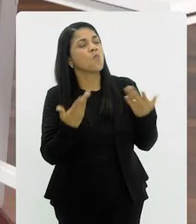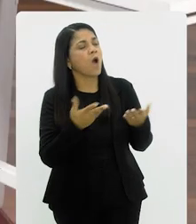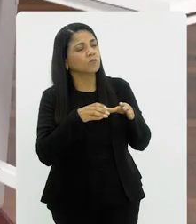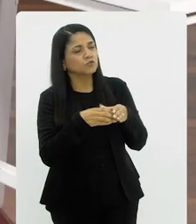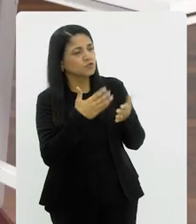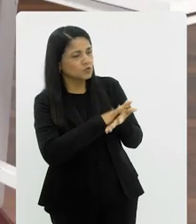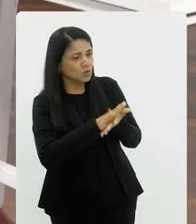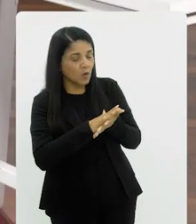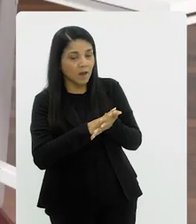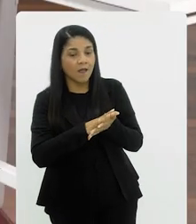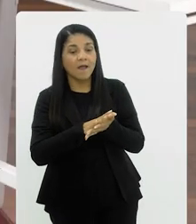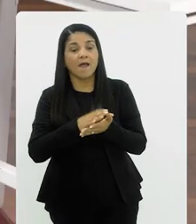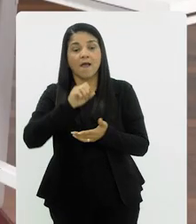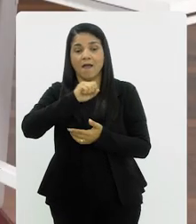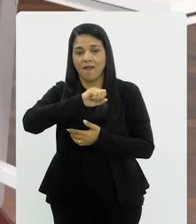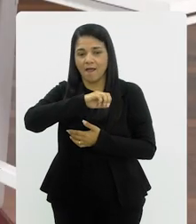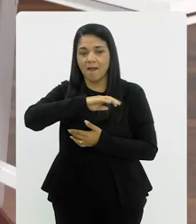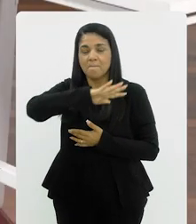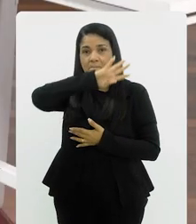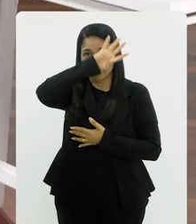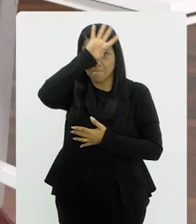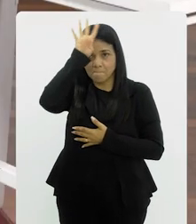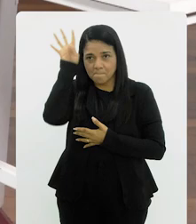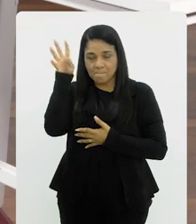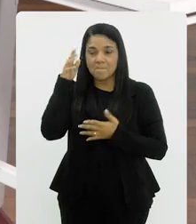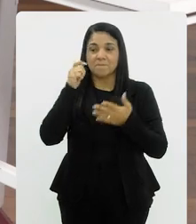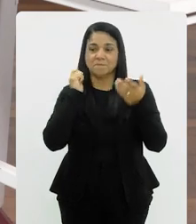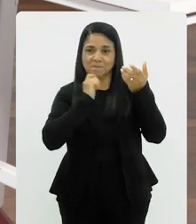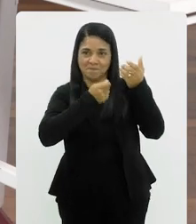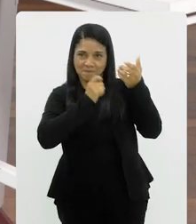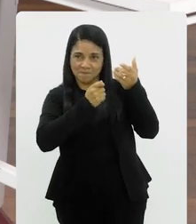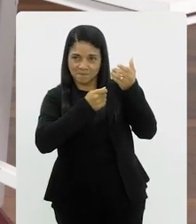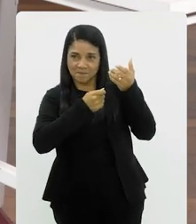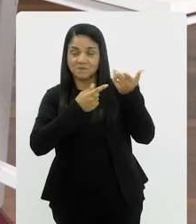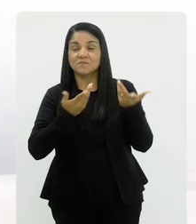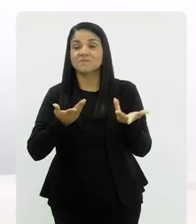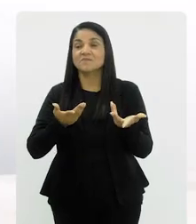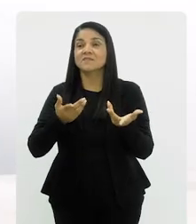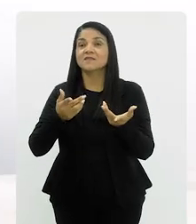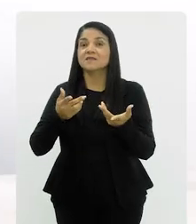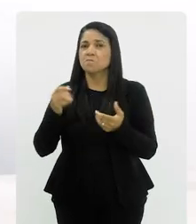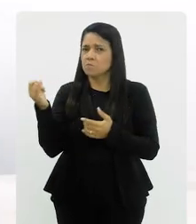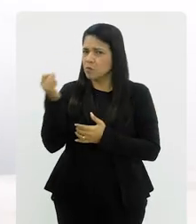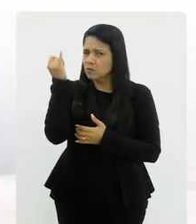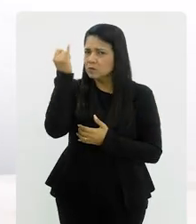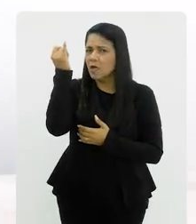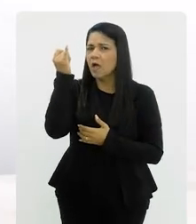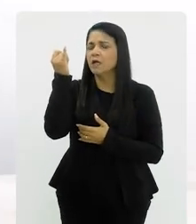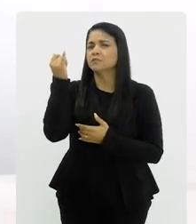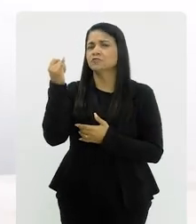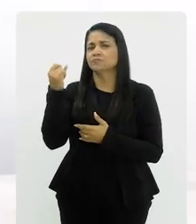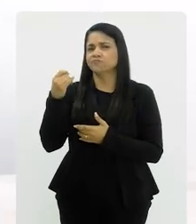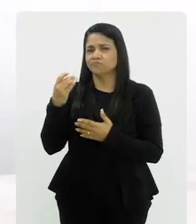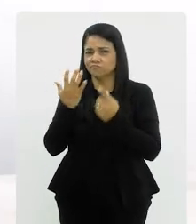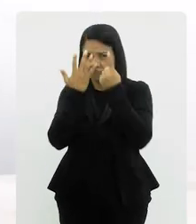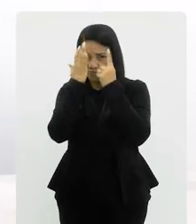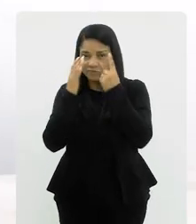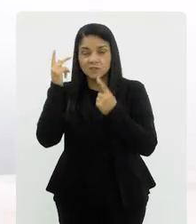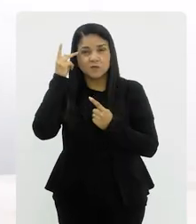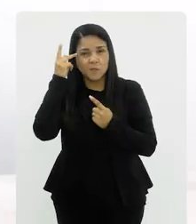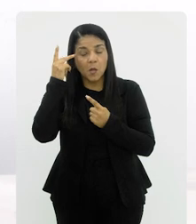Sul, Barroca, que hoje está no grupo Sul, especial também, especial. Uma escola muito, muito importante para o Carnaval de São Paulo, mas que também estava passando por esse